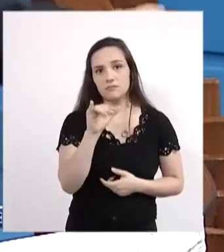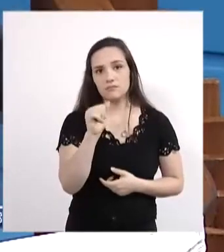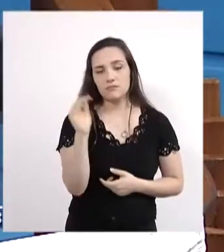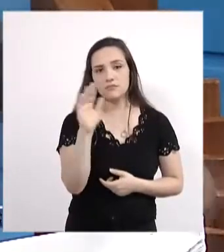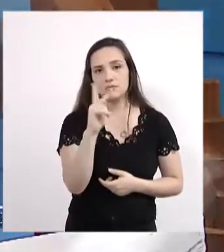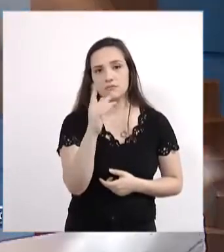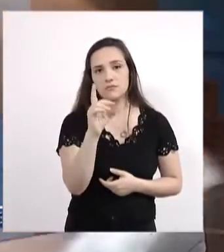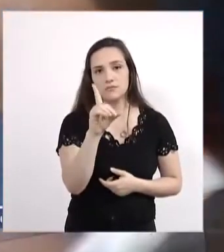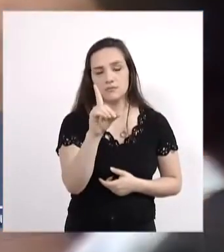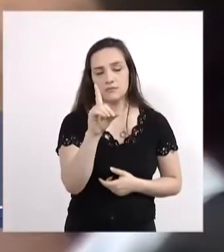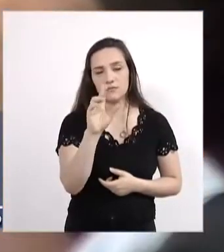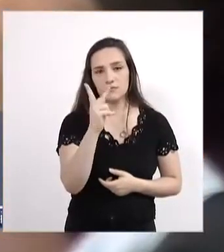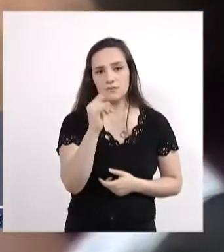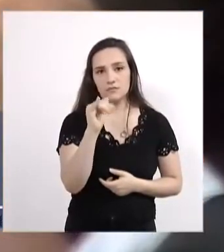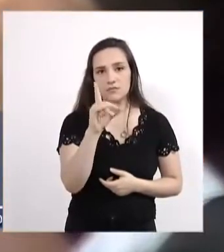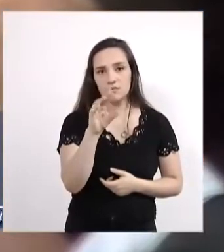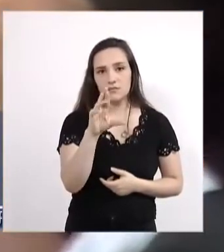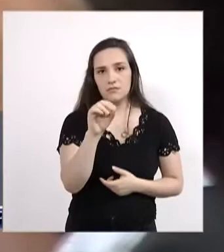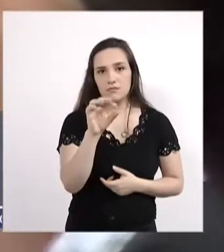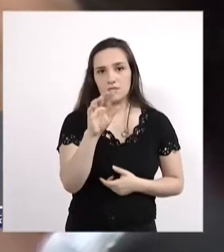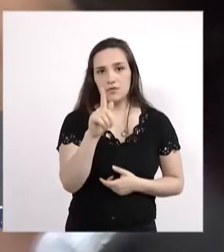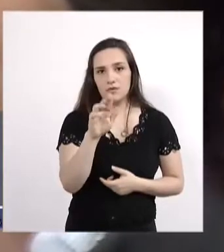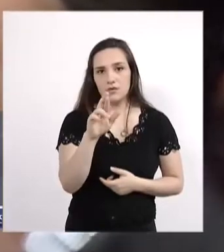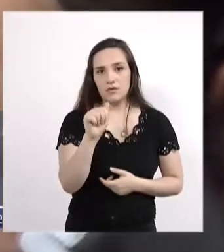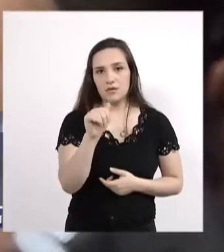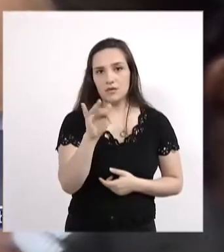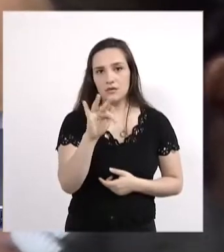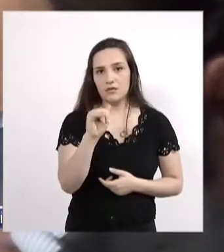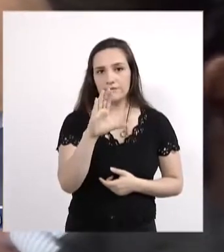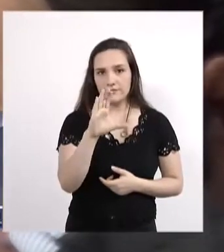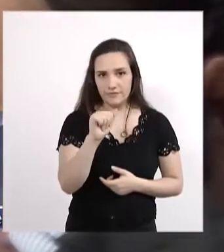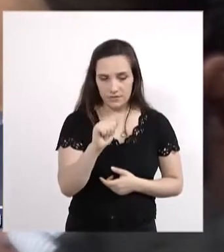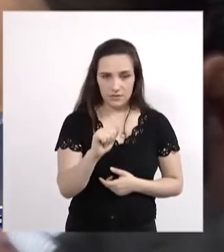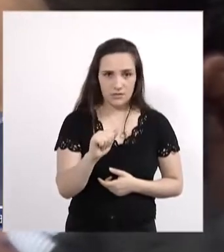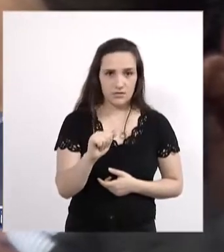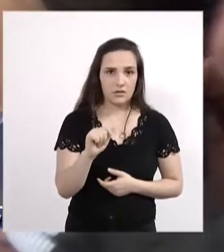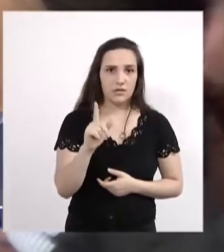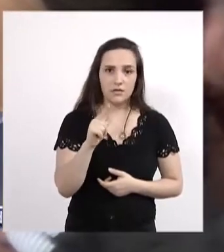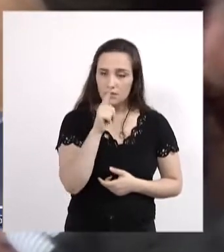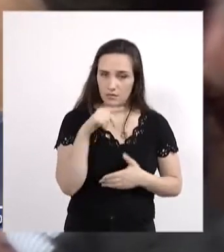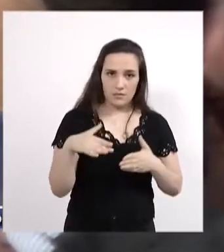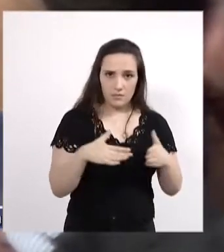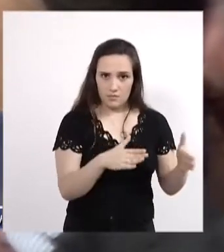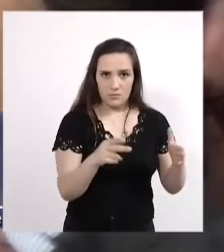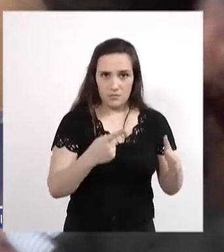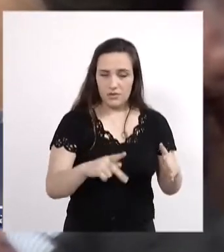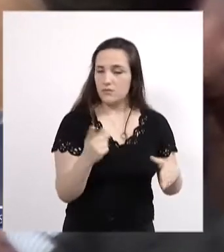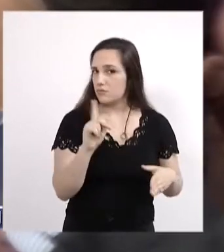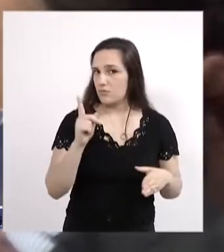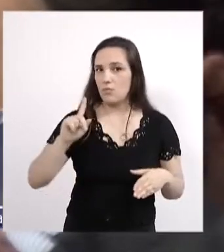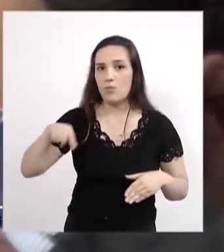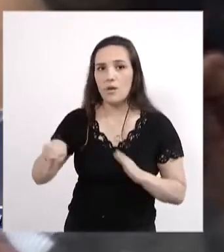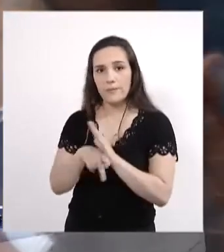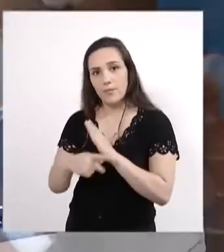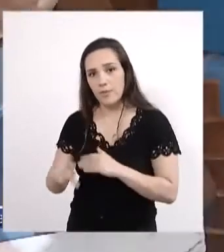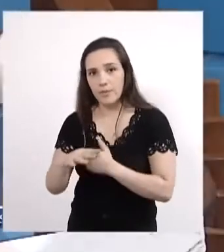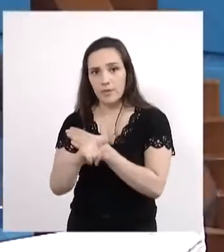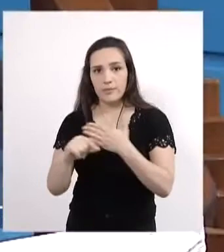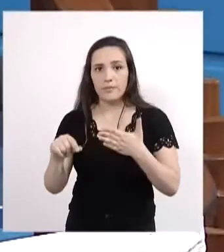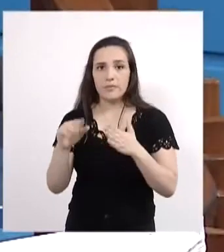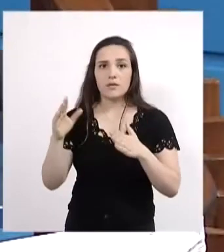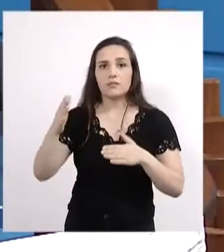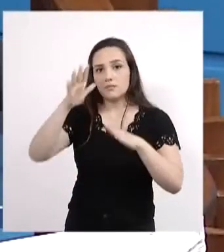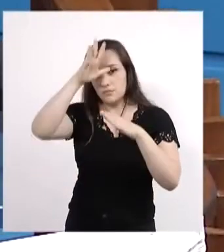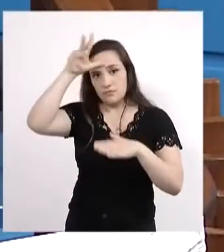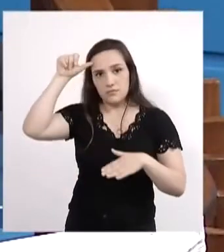e na Amazônia. Então, isso é uma política irresponsável, como é esse